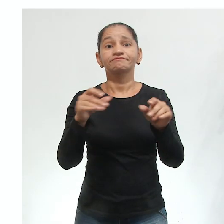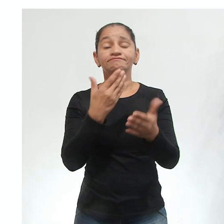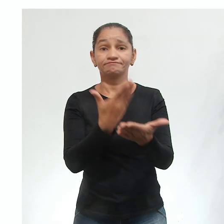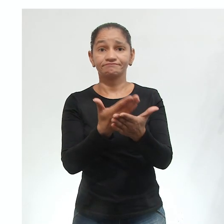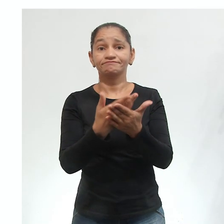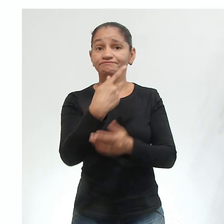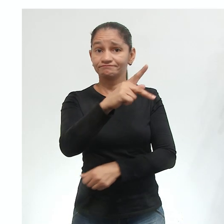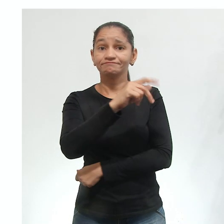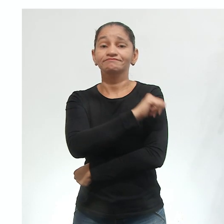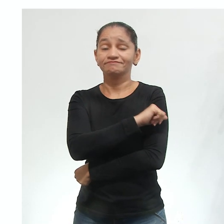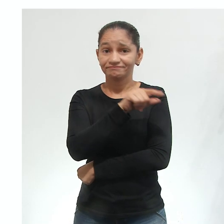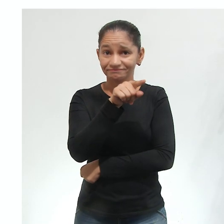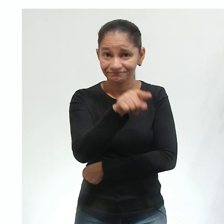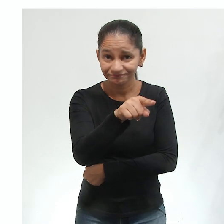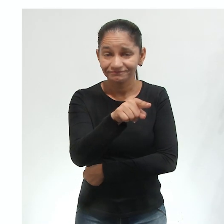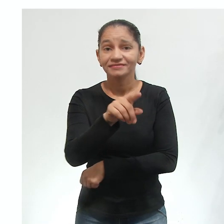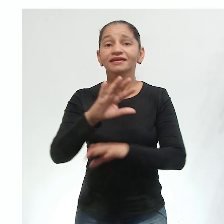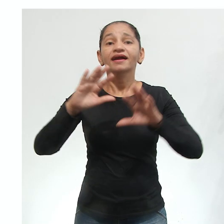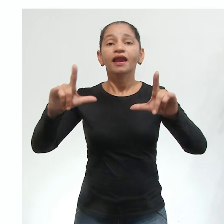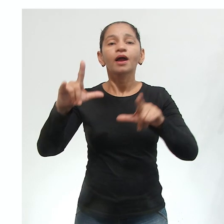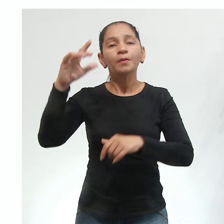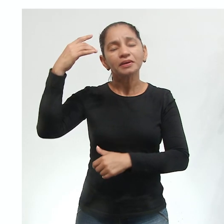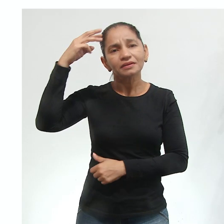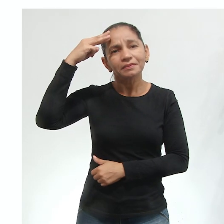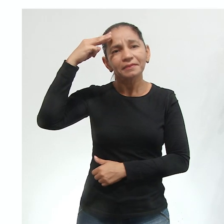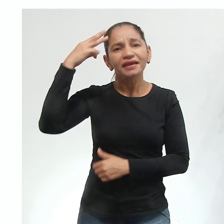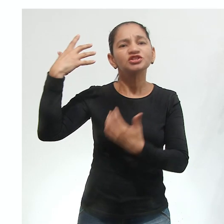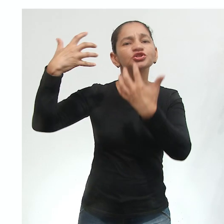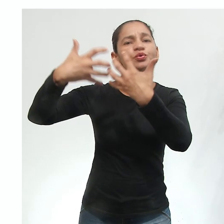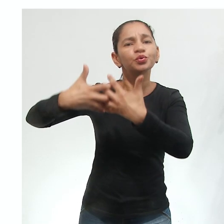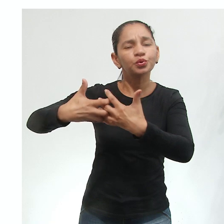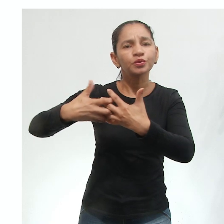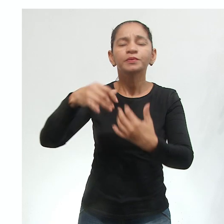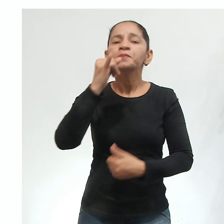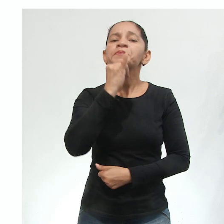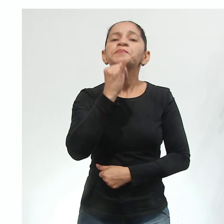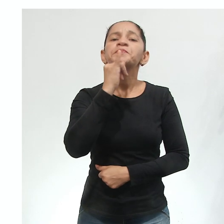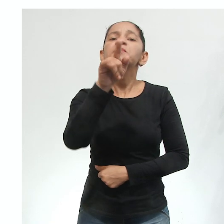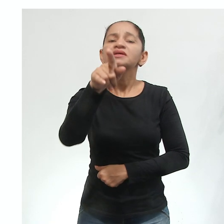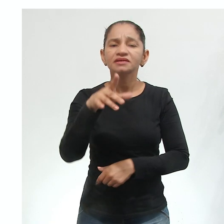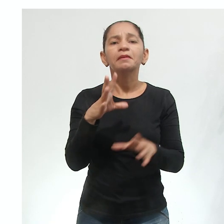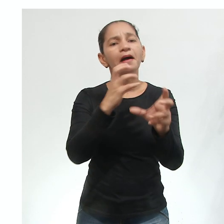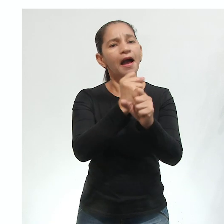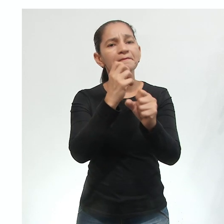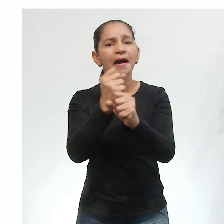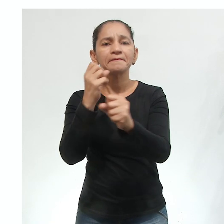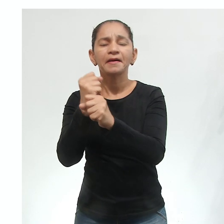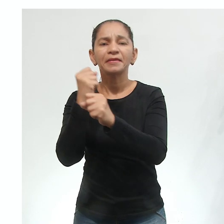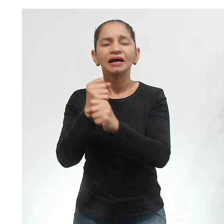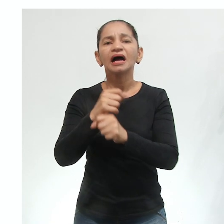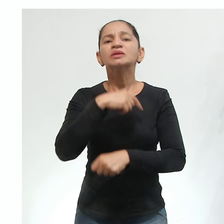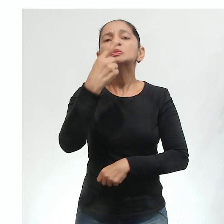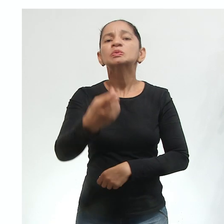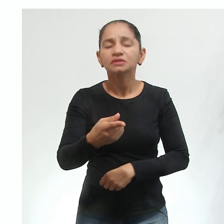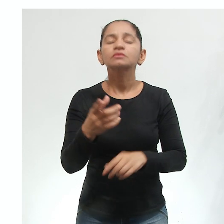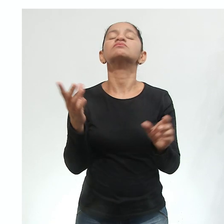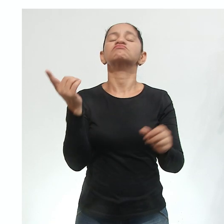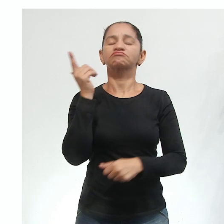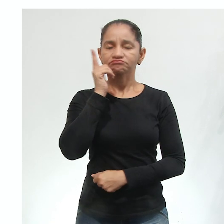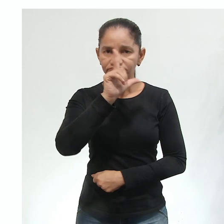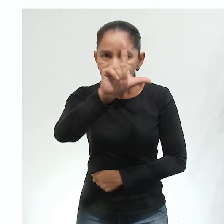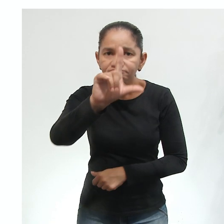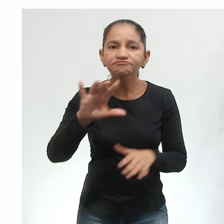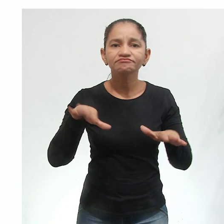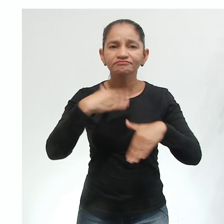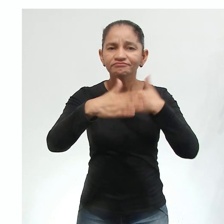Com atividades, né, no universo do cálculo mental, com atividades cotidianas, presença constante, ainda que muitas vezes subestimada na